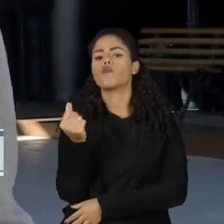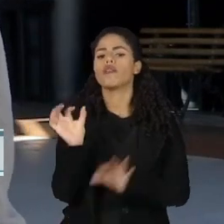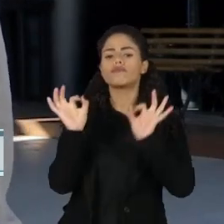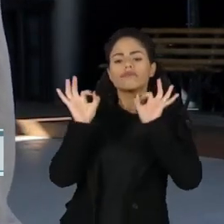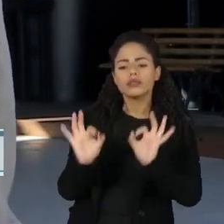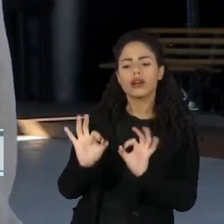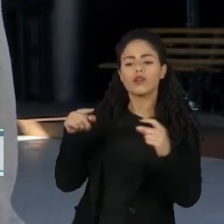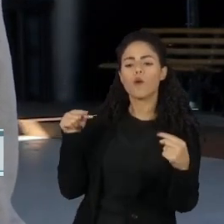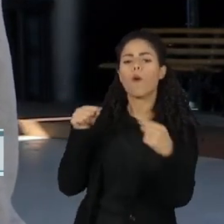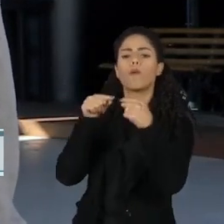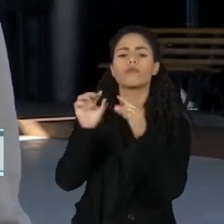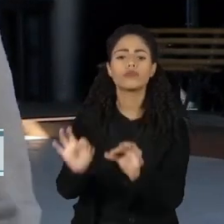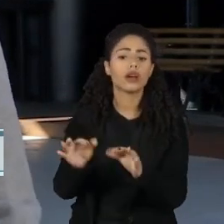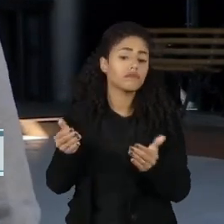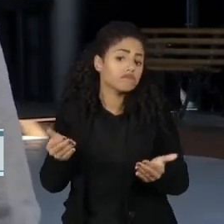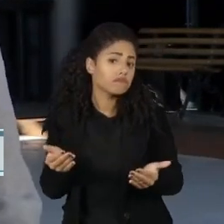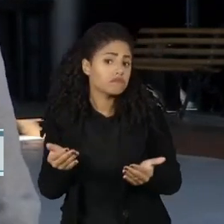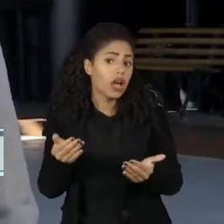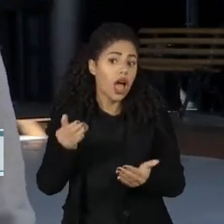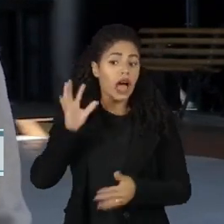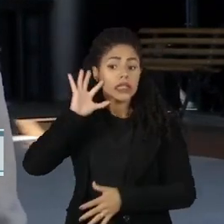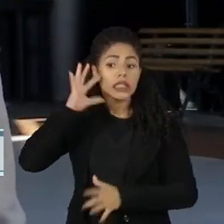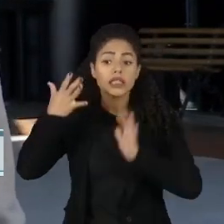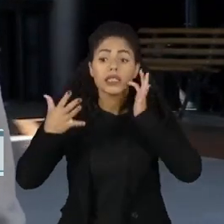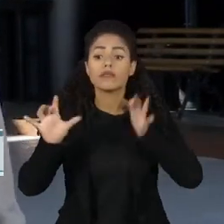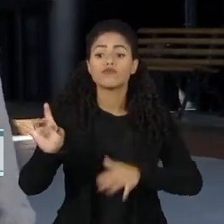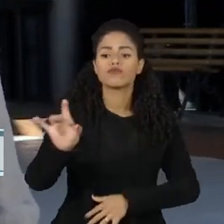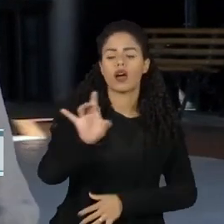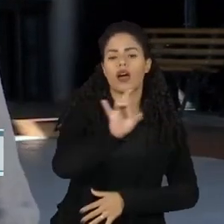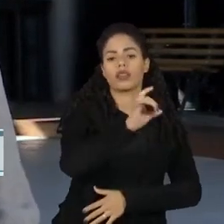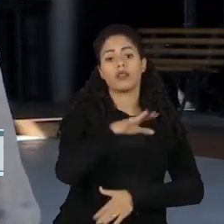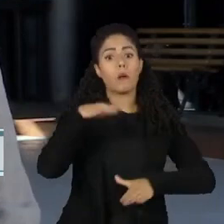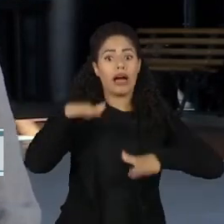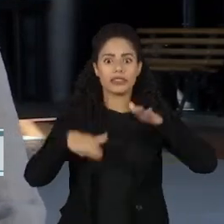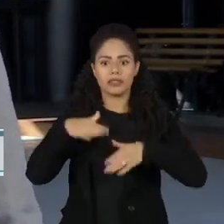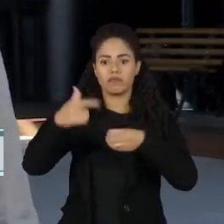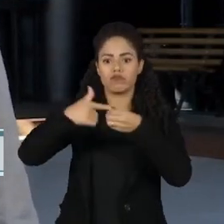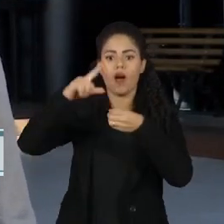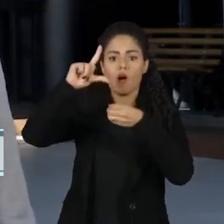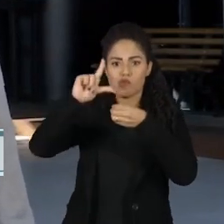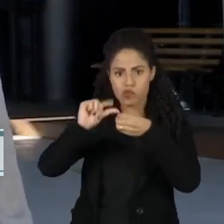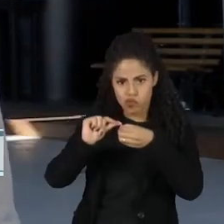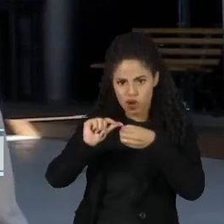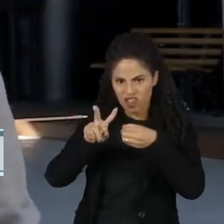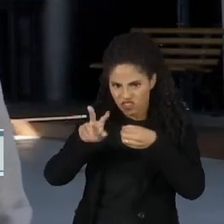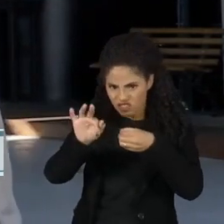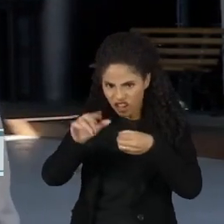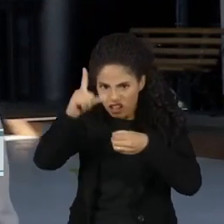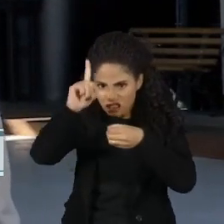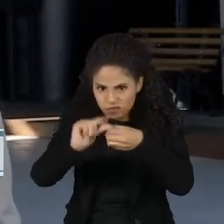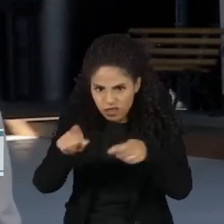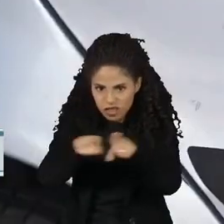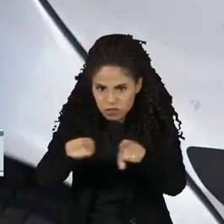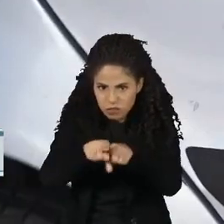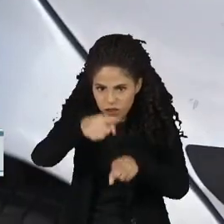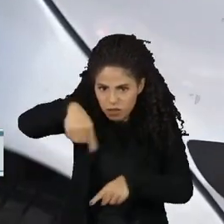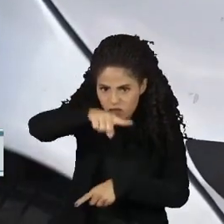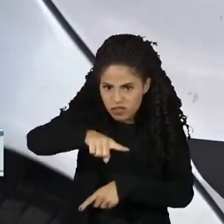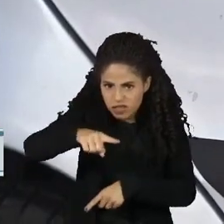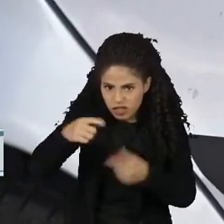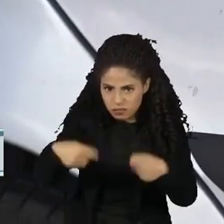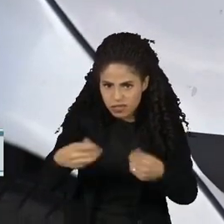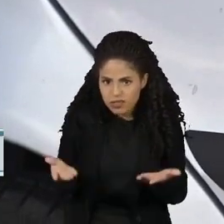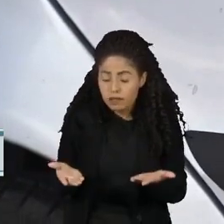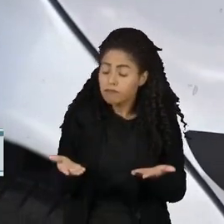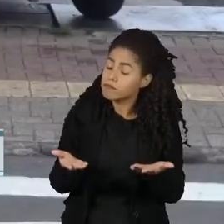de acordo com a concorrência. É por isso que nem sempre, quando o preço cai, a economia chega para os motoristas. O preço